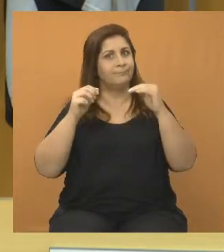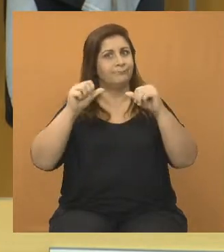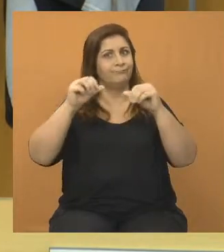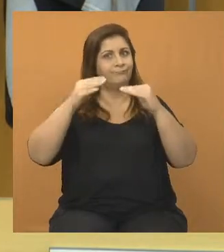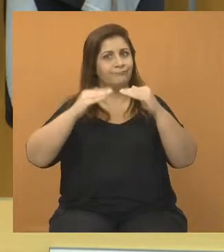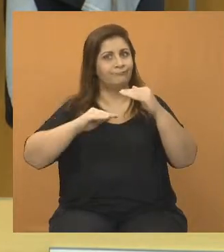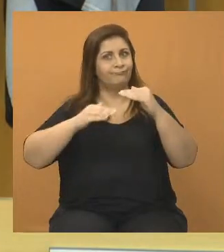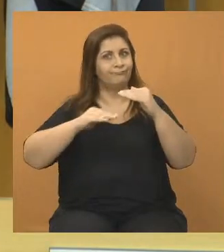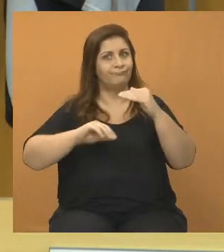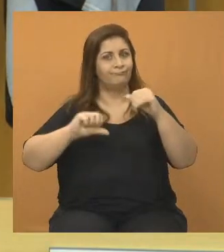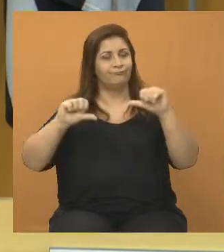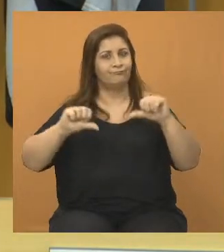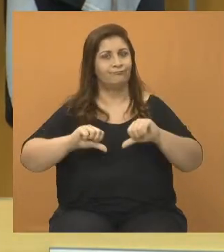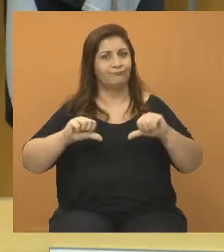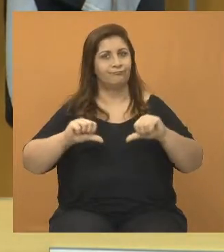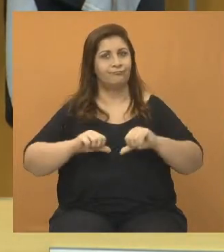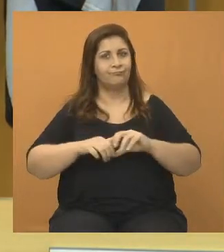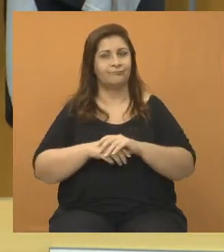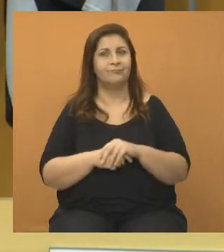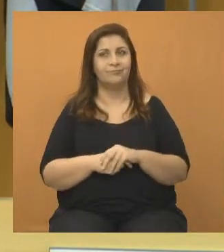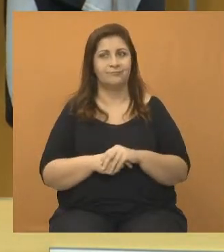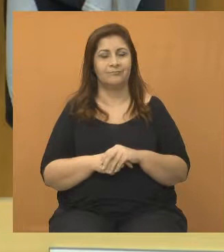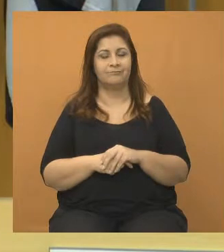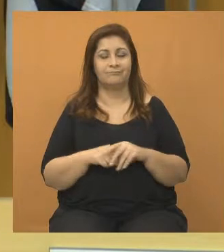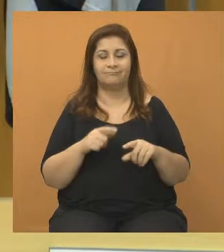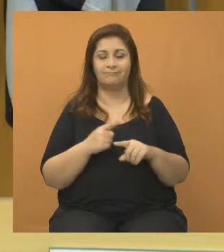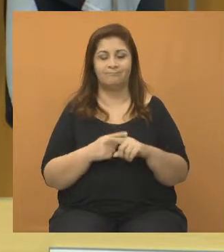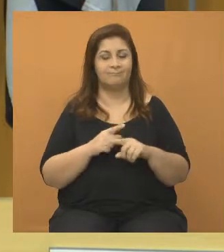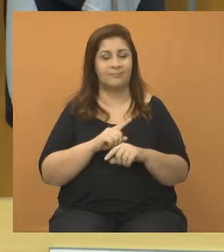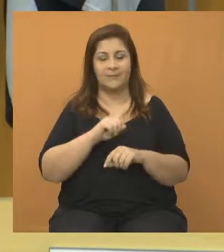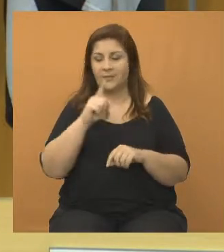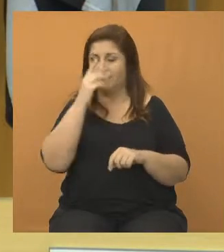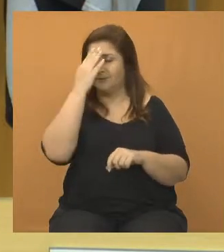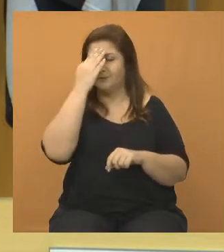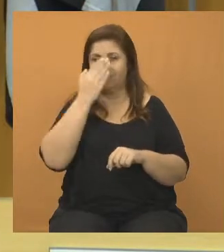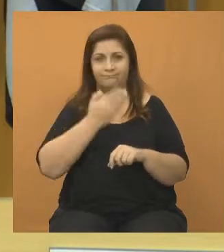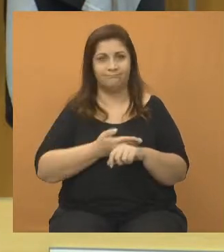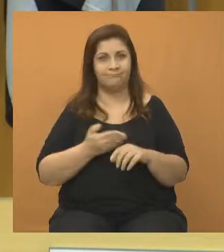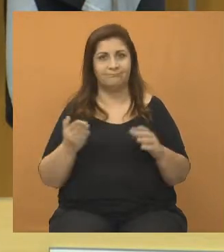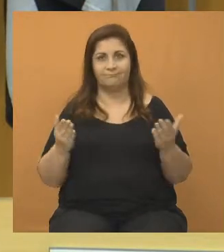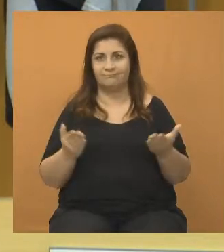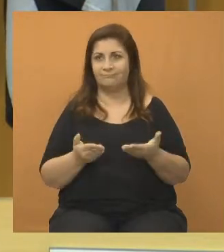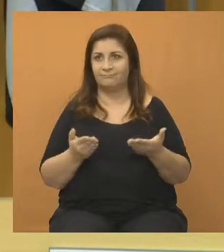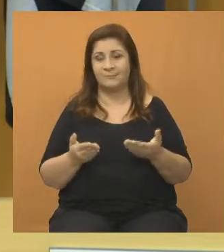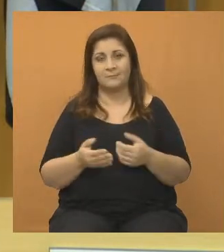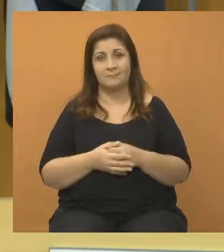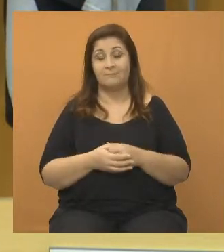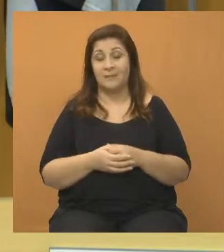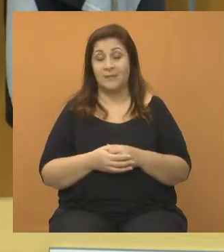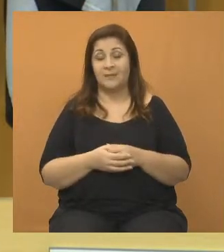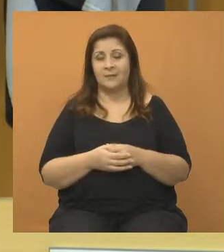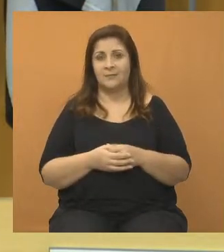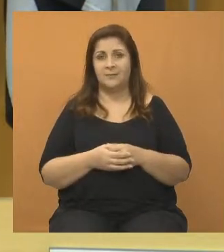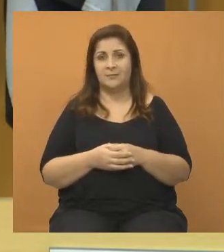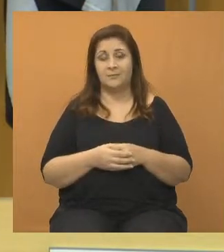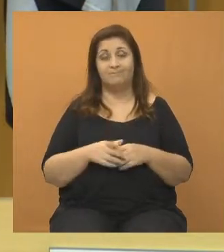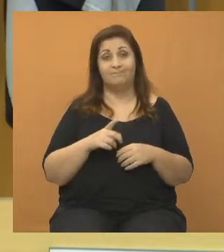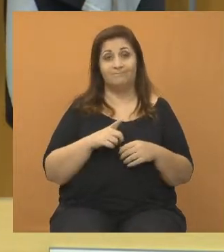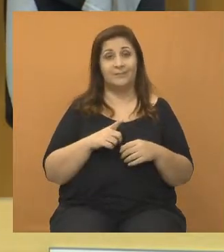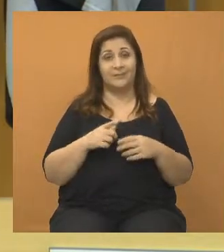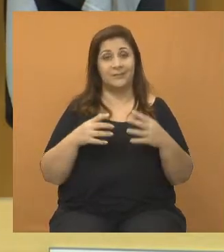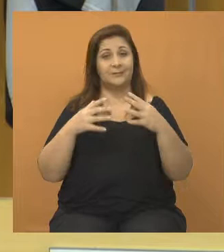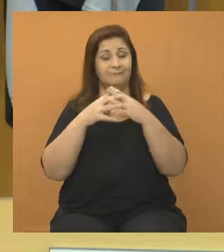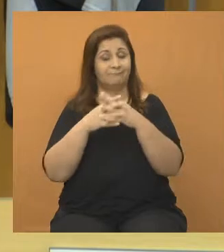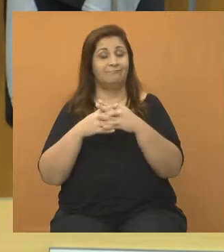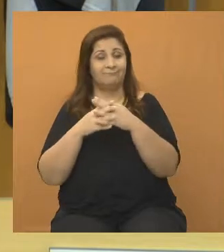ver onde que pode diminuir, porque não acredito que hoje você teria dificuldade, dado o cenário que